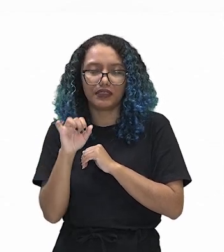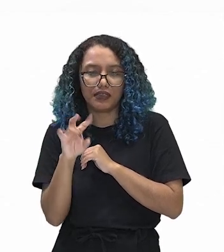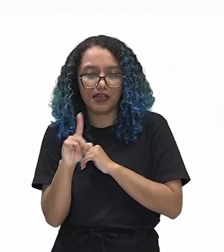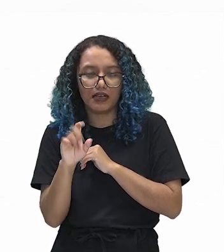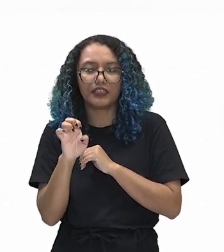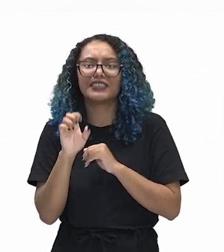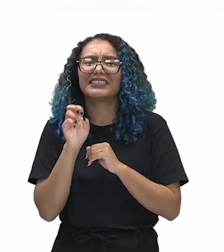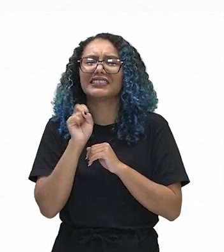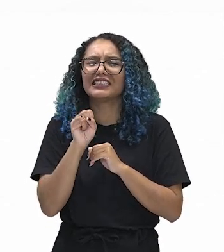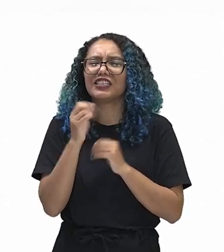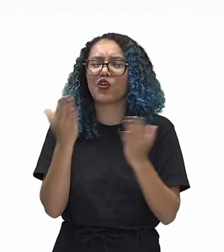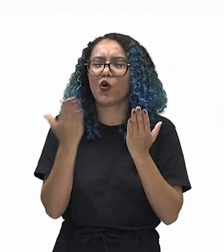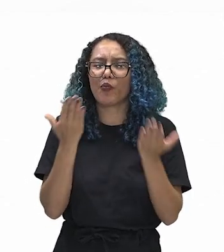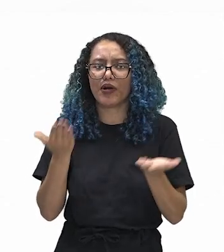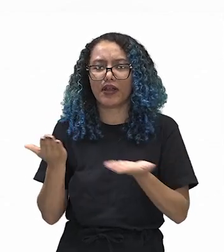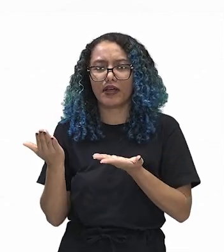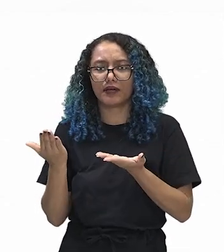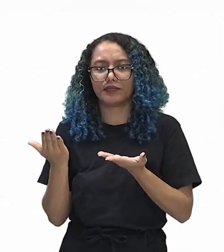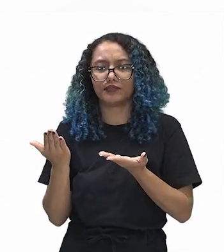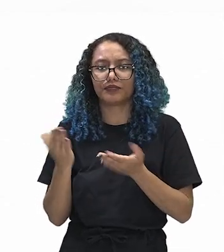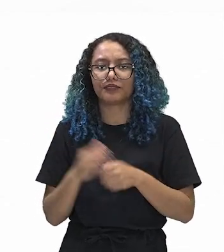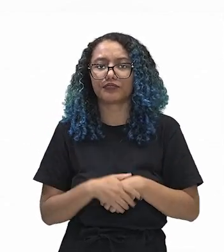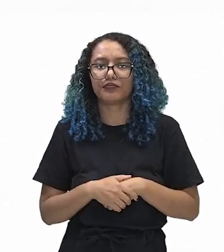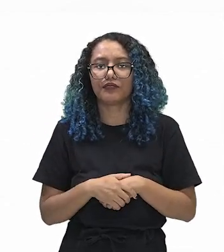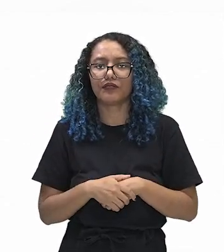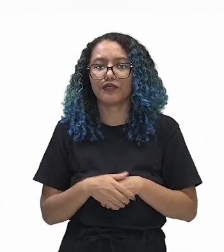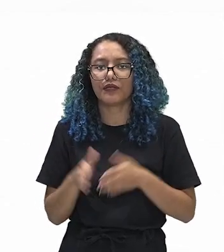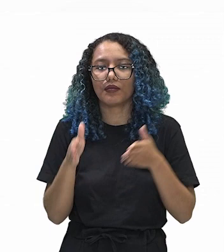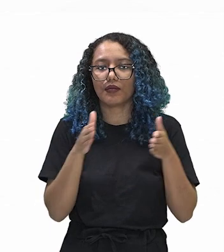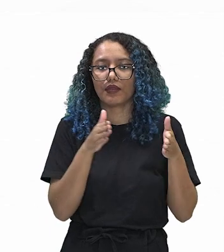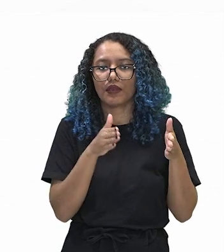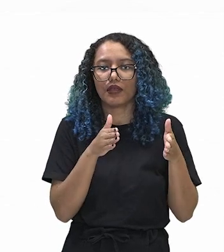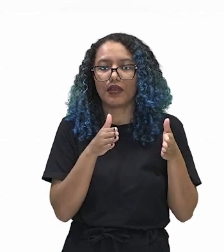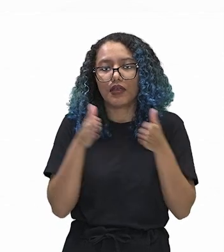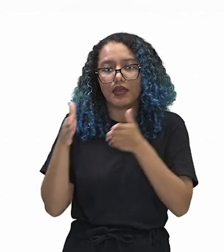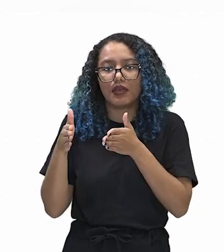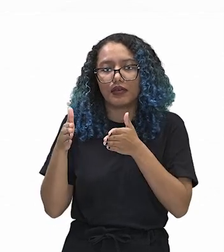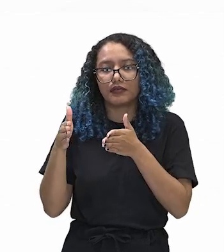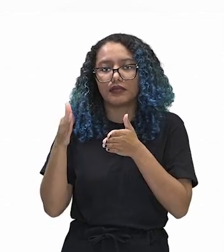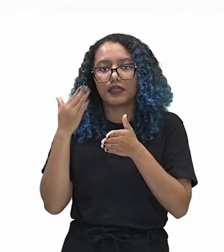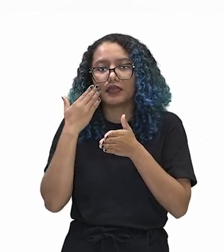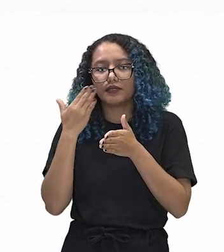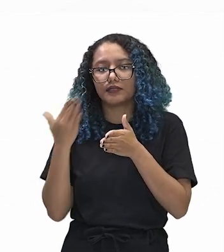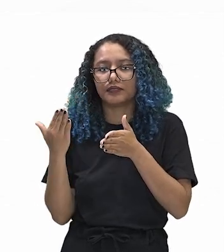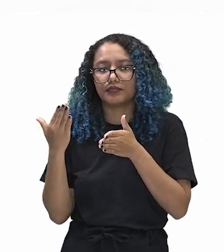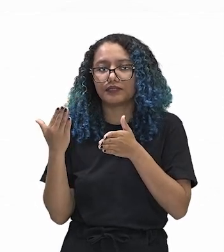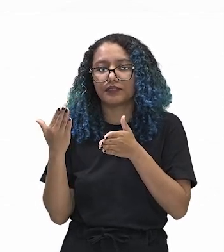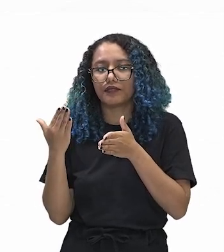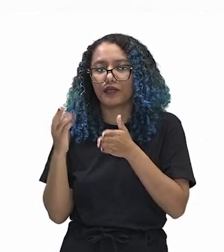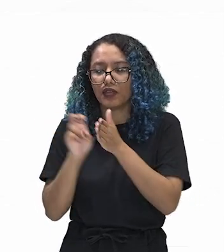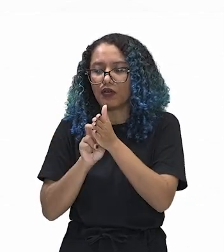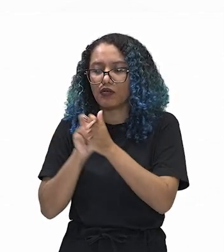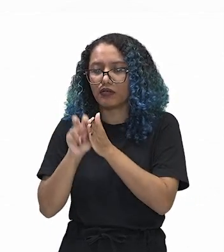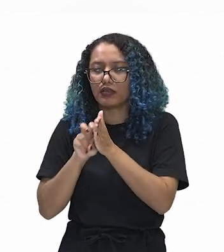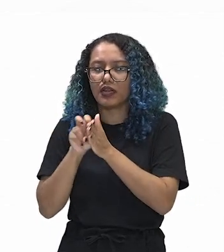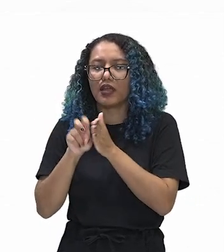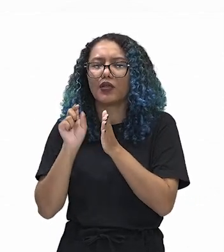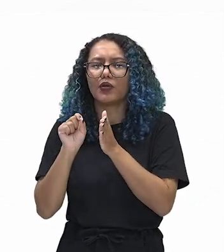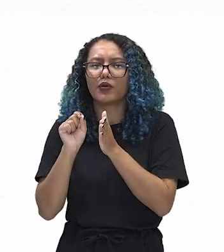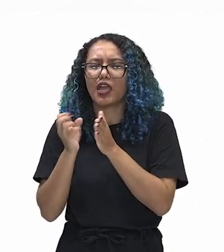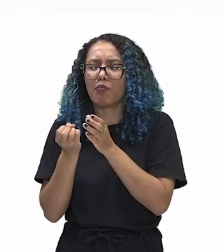verá que um solta muita fumaça, aí o da esquerda, então você vai perceber que esse trem solta muita